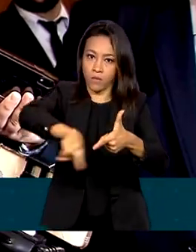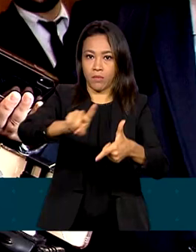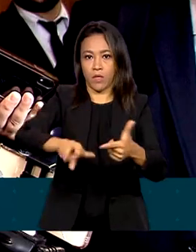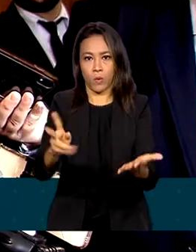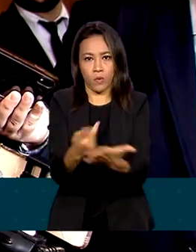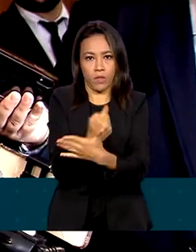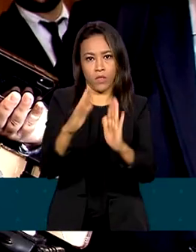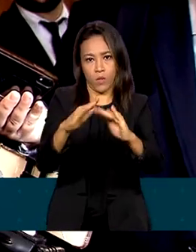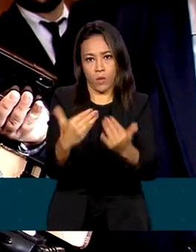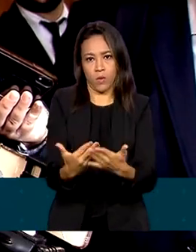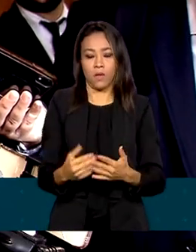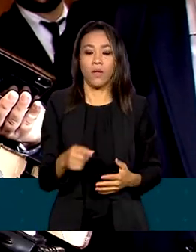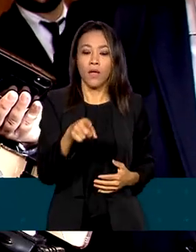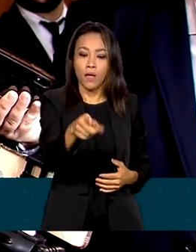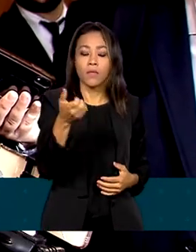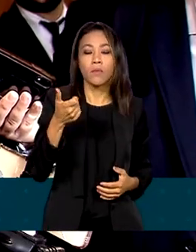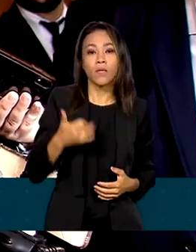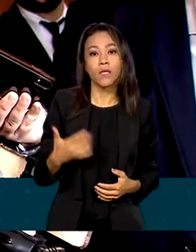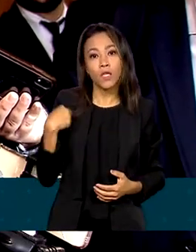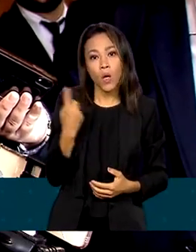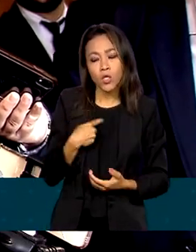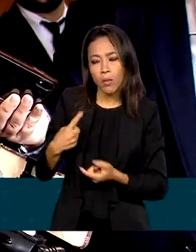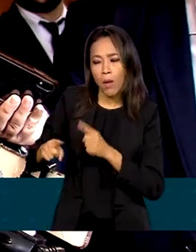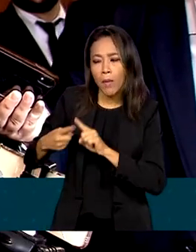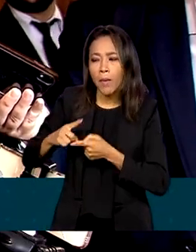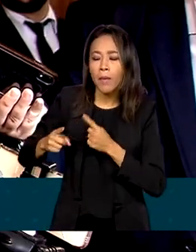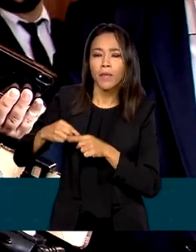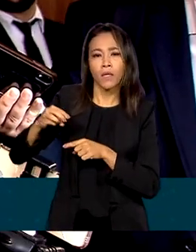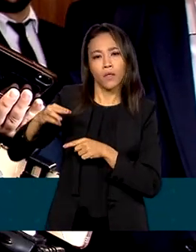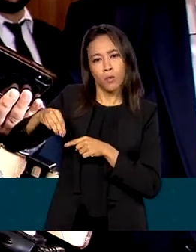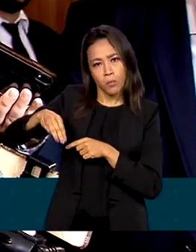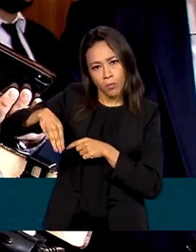MEC do trabalho psicossocial nas